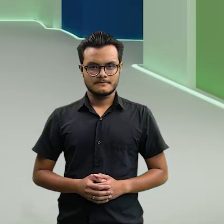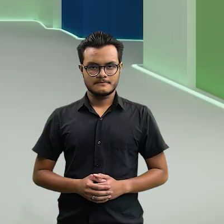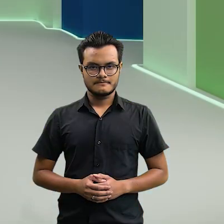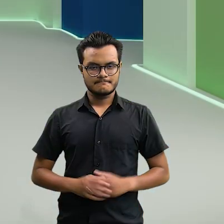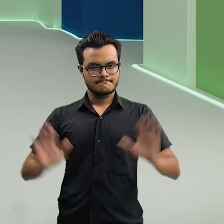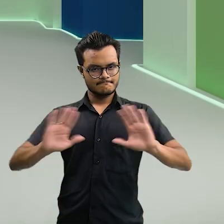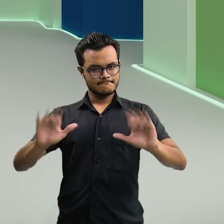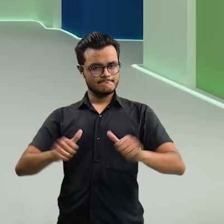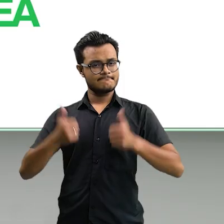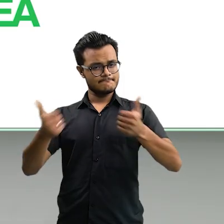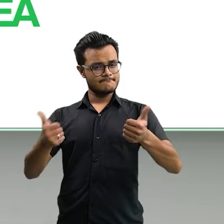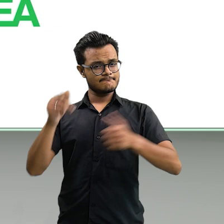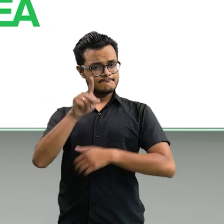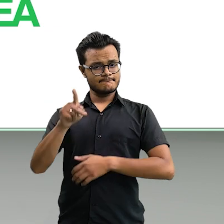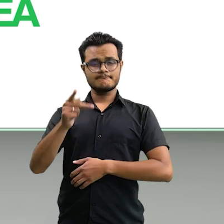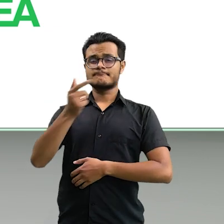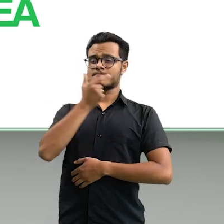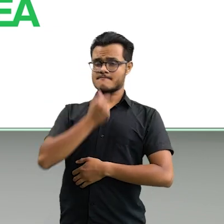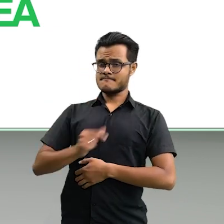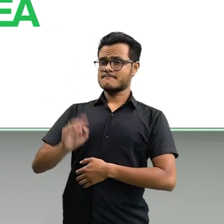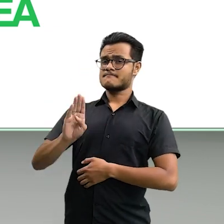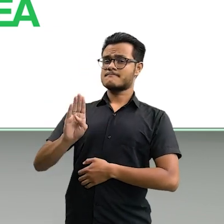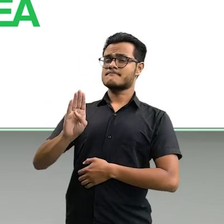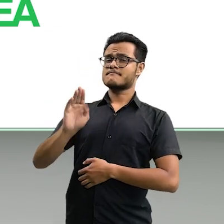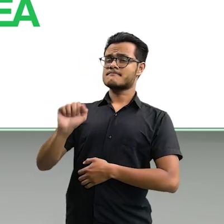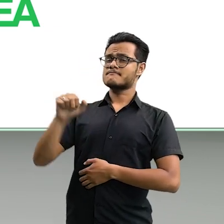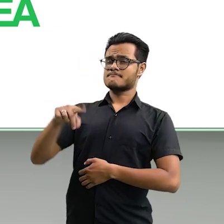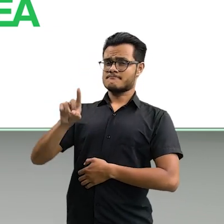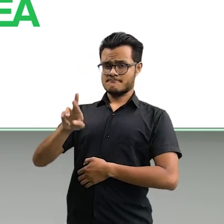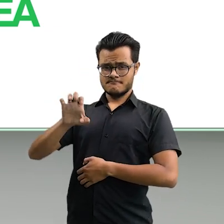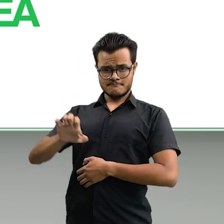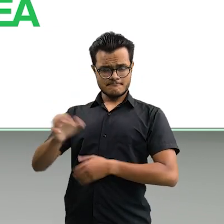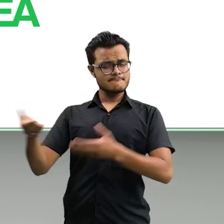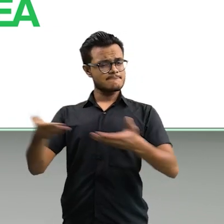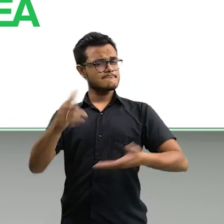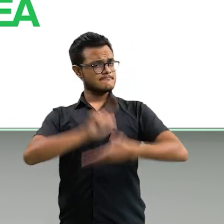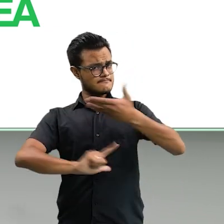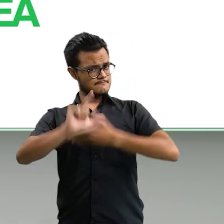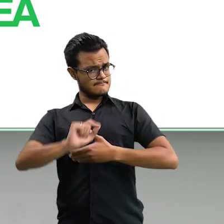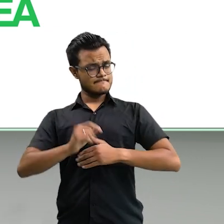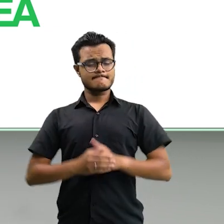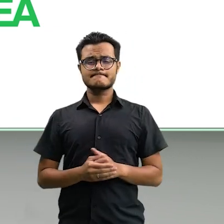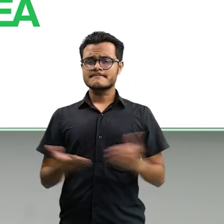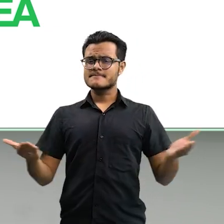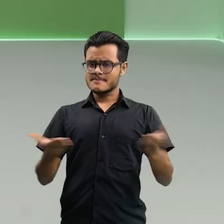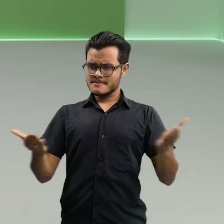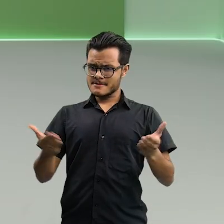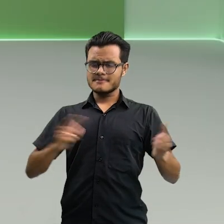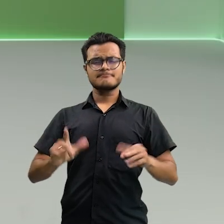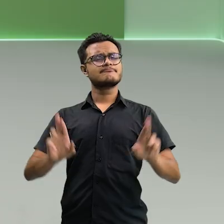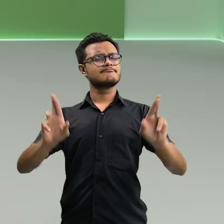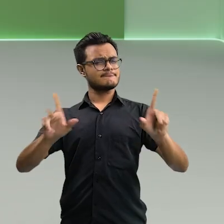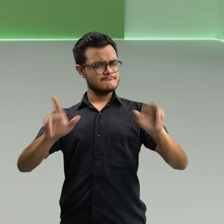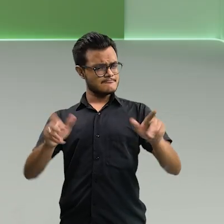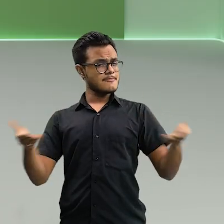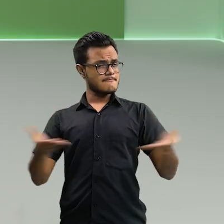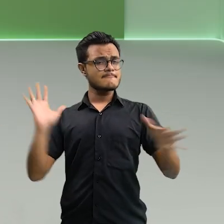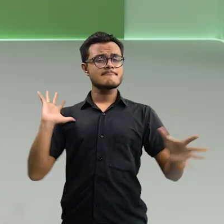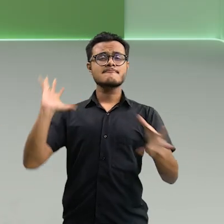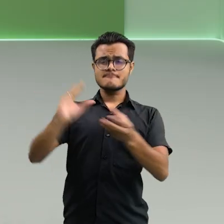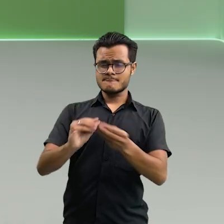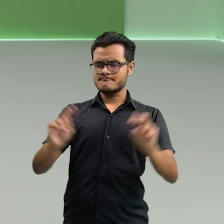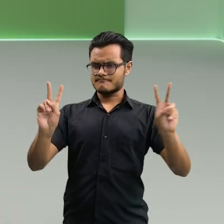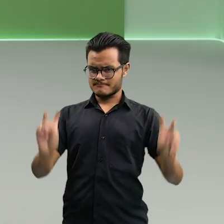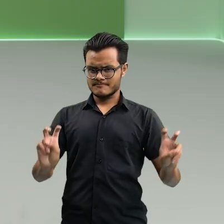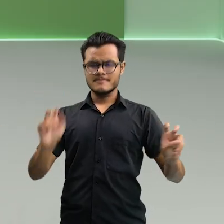galera, tudo bem? Aqui professor André Menezes, o brabo da biologia, para mais uma aula do Preveste UEA. E agora de um jeito diferente, vamos para a nossa revisão.